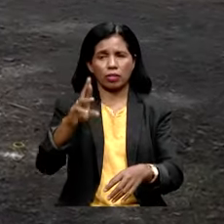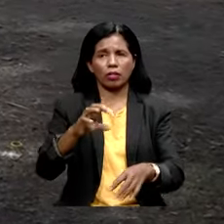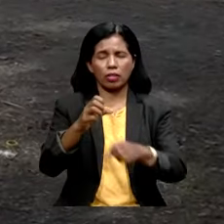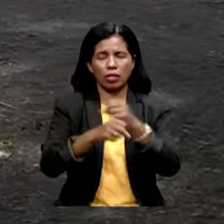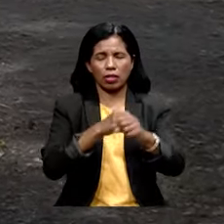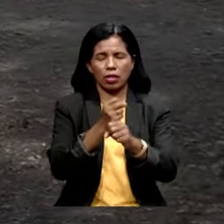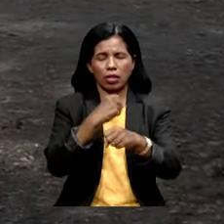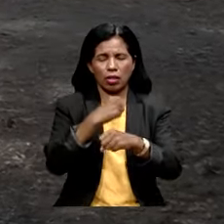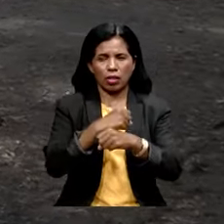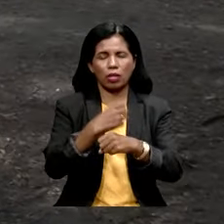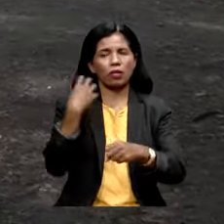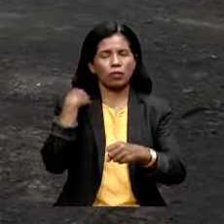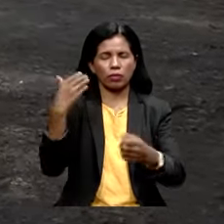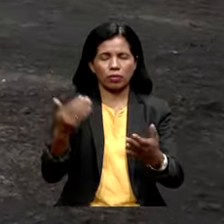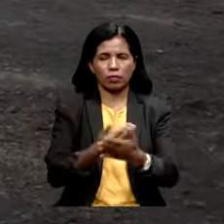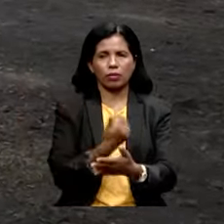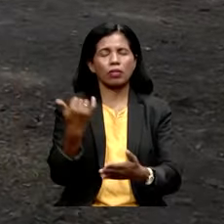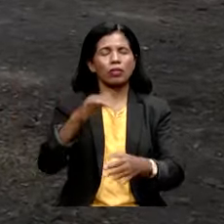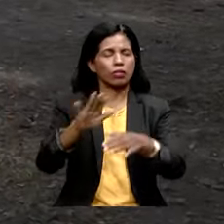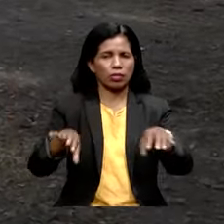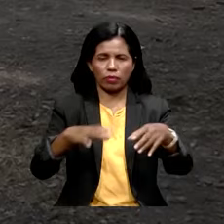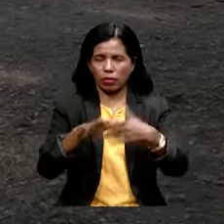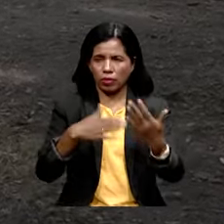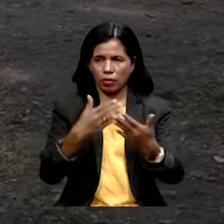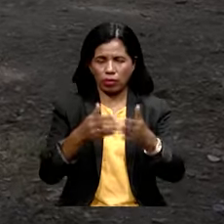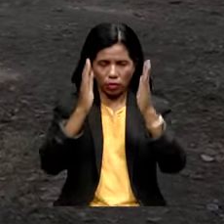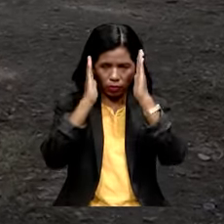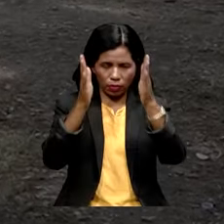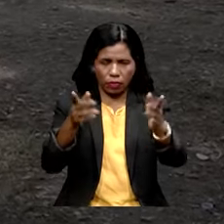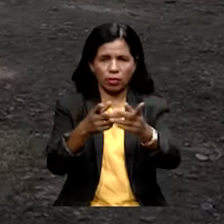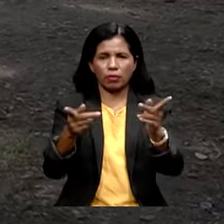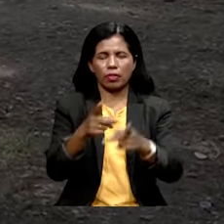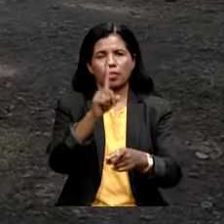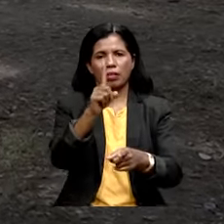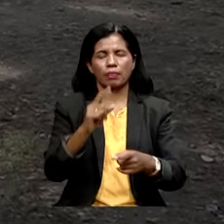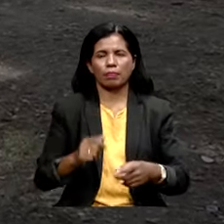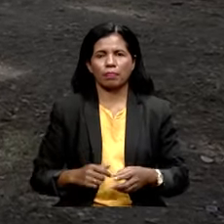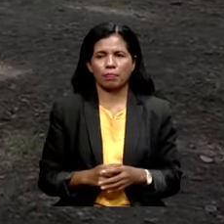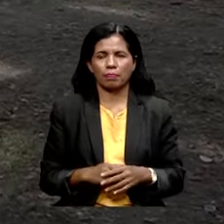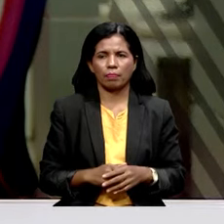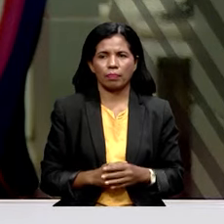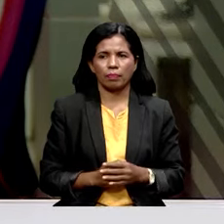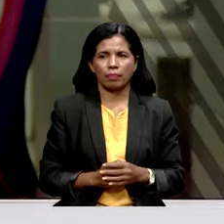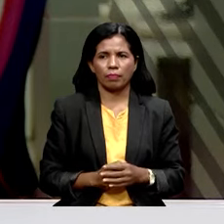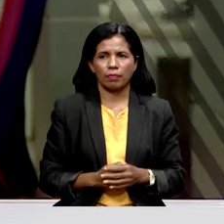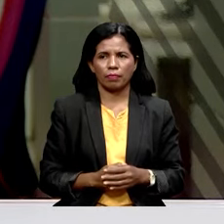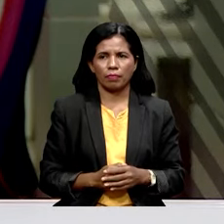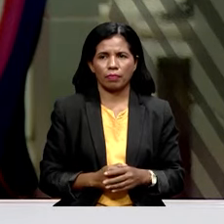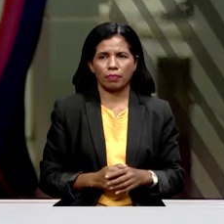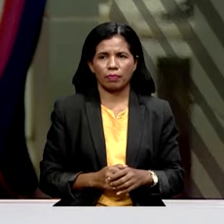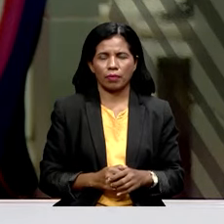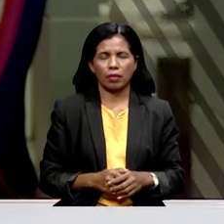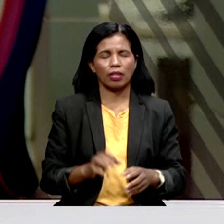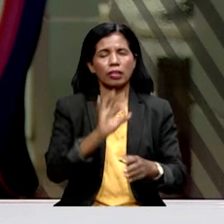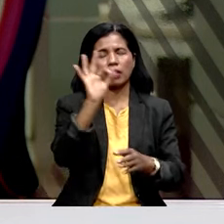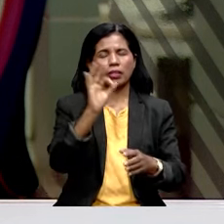construção edifício fon refere nune servisu hotu bel concentra ia fatinida equipa cobertura diamen. Sexta